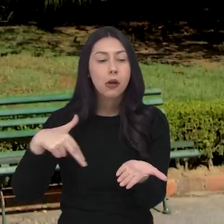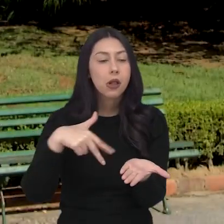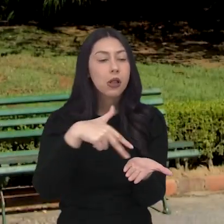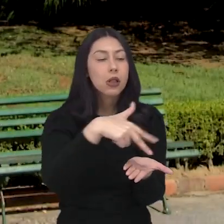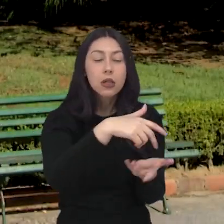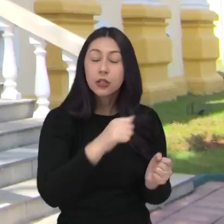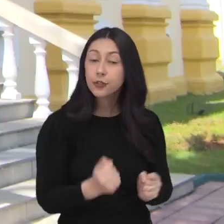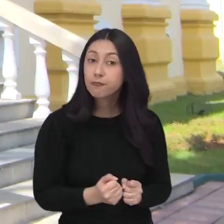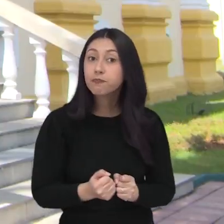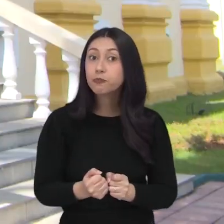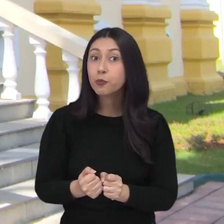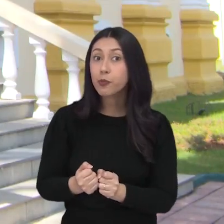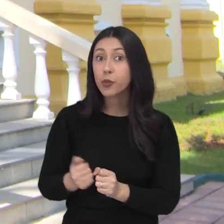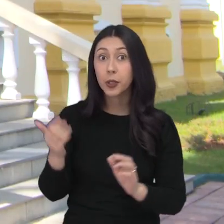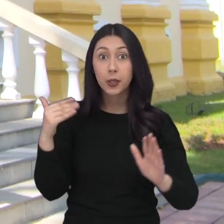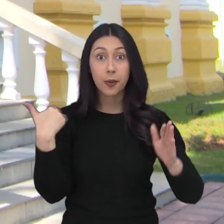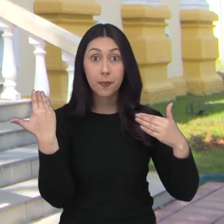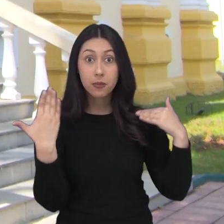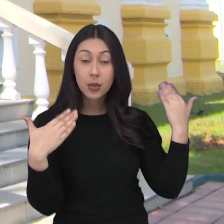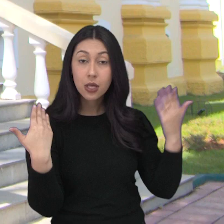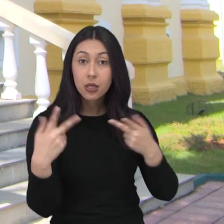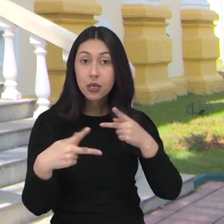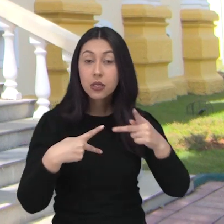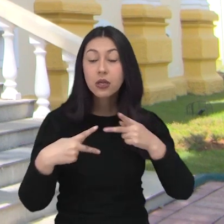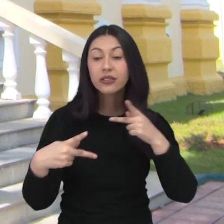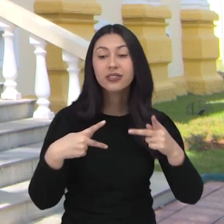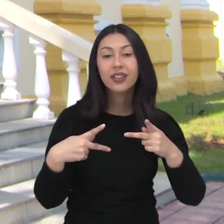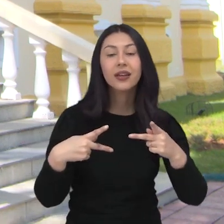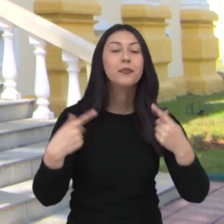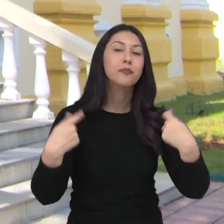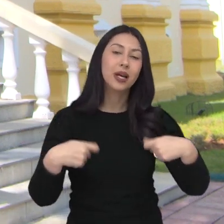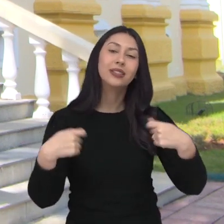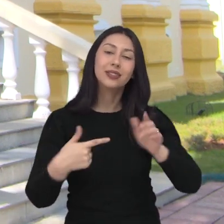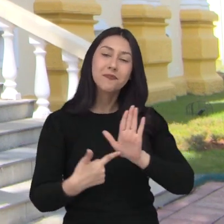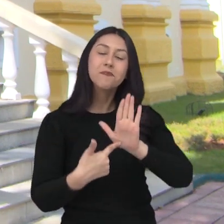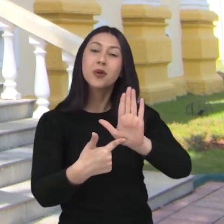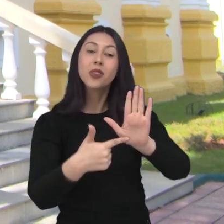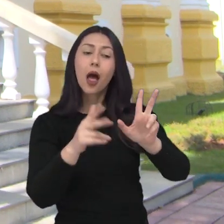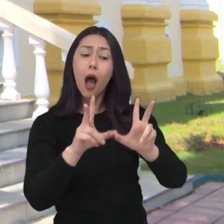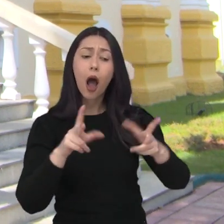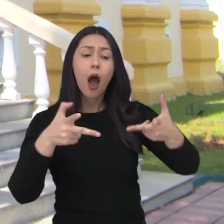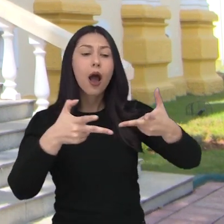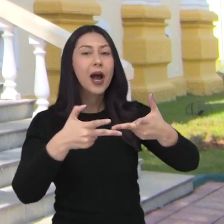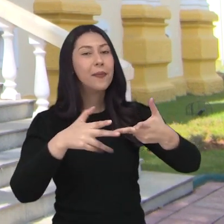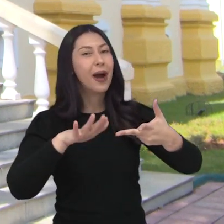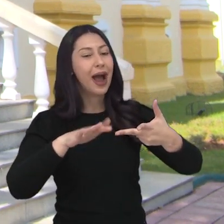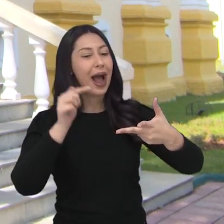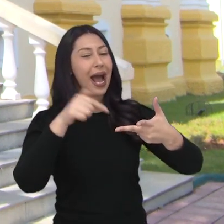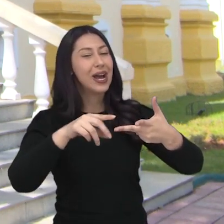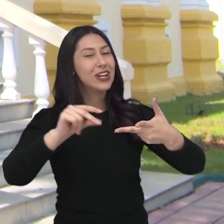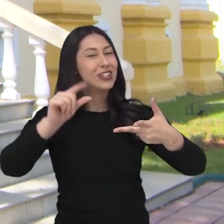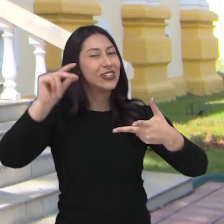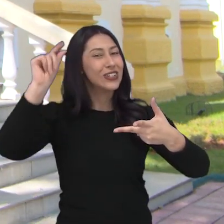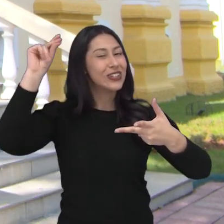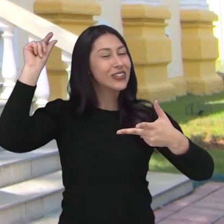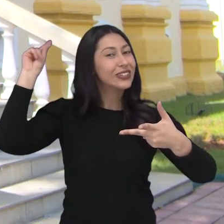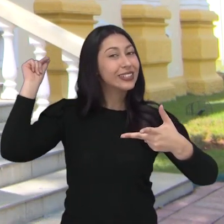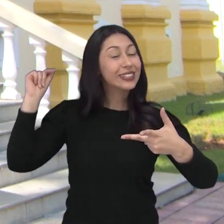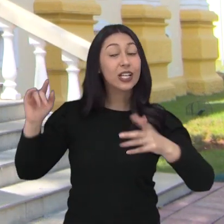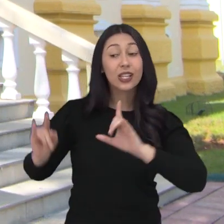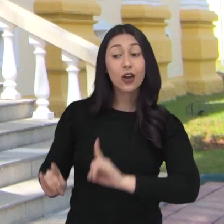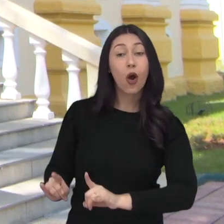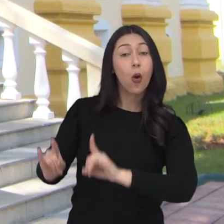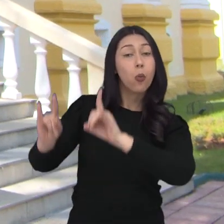e área verde. E nesse passeio histórico por São José, não tem como não falar da Câmara, ou melhor, a antiga